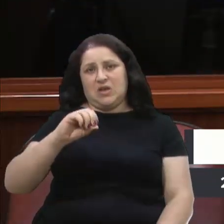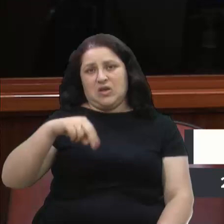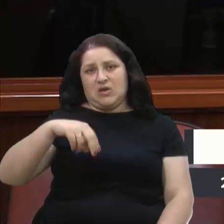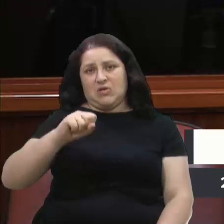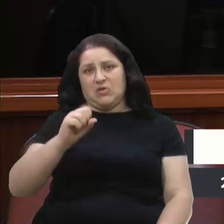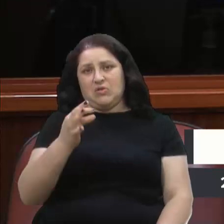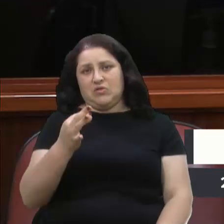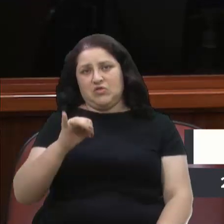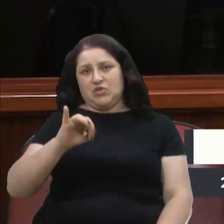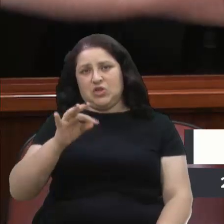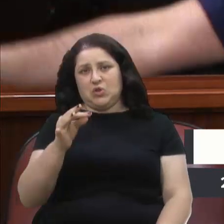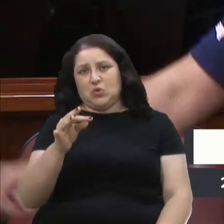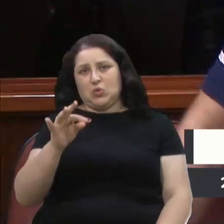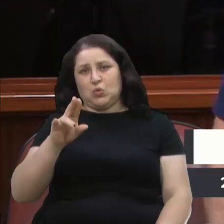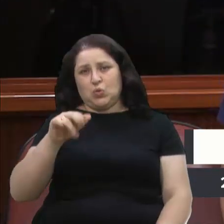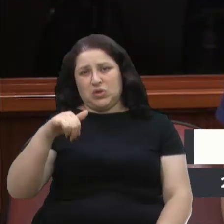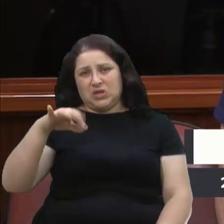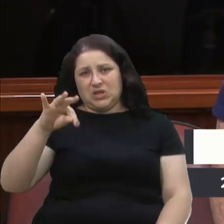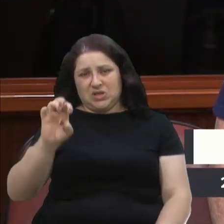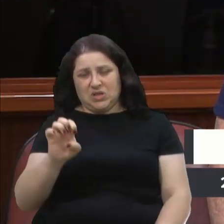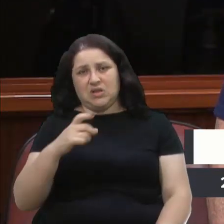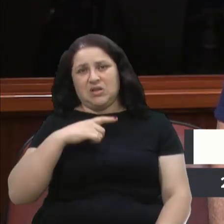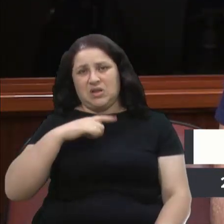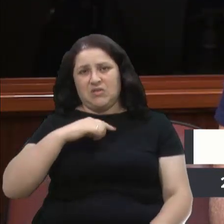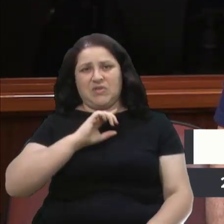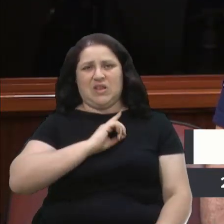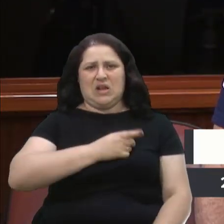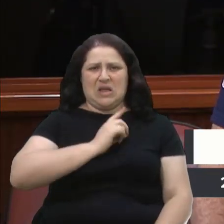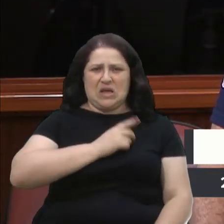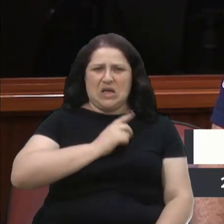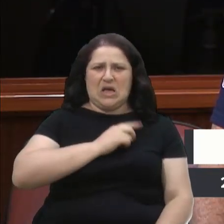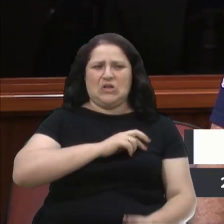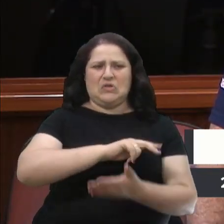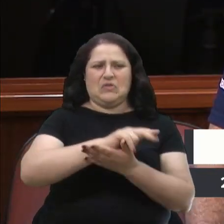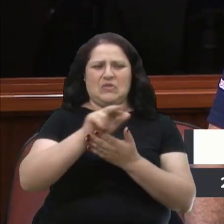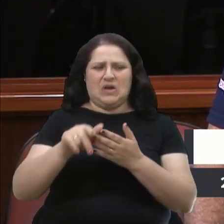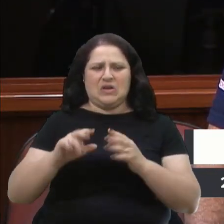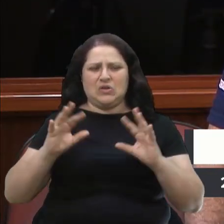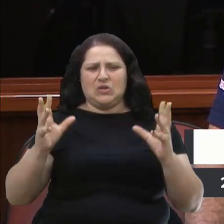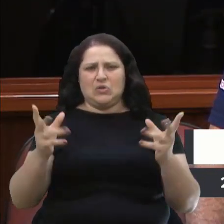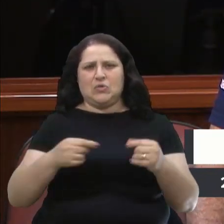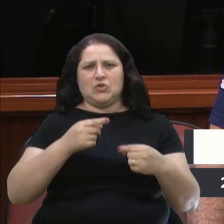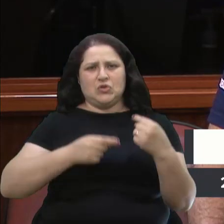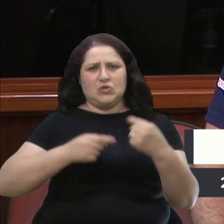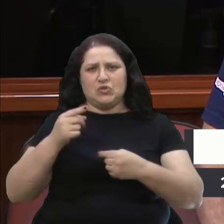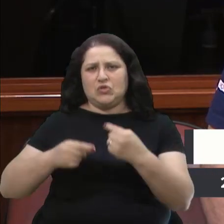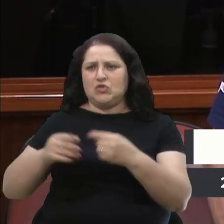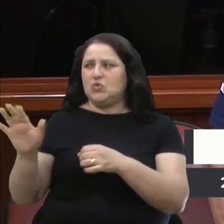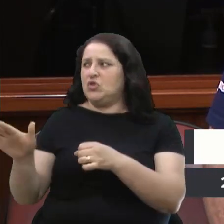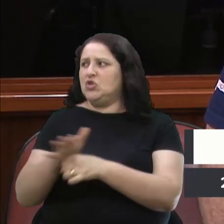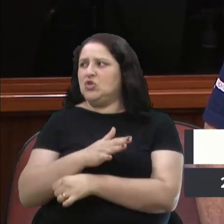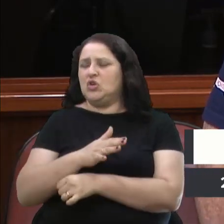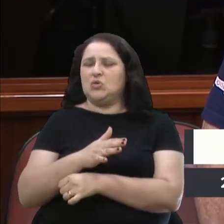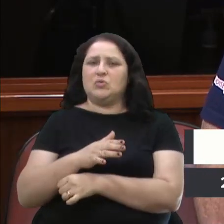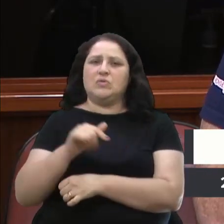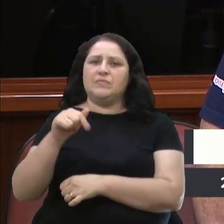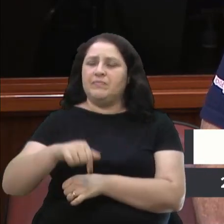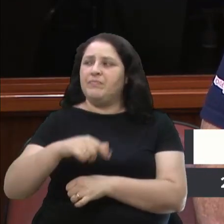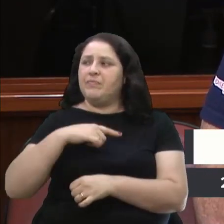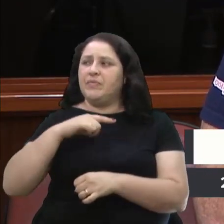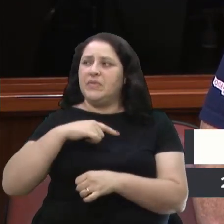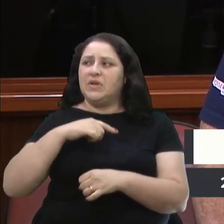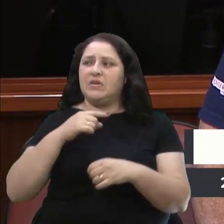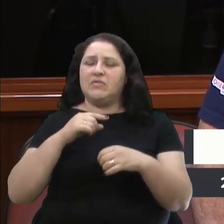teve assembleia, todo mundo discutiu, falou, votou. Com os dados